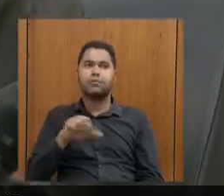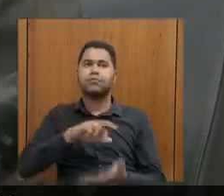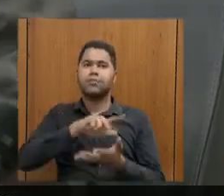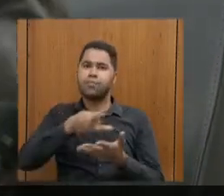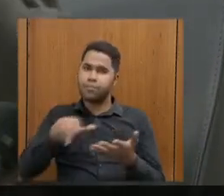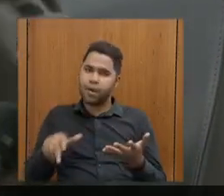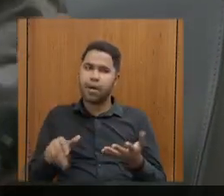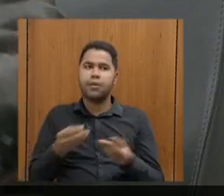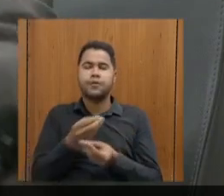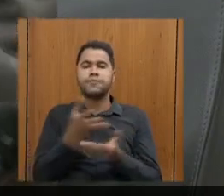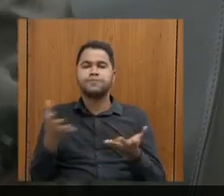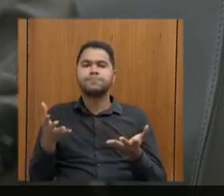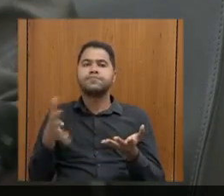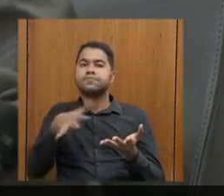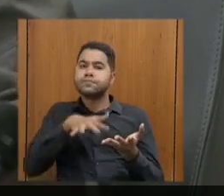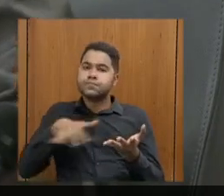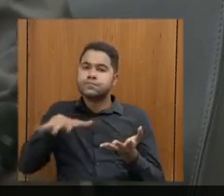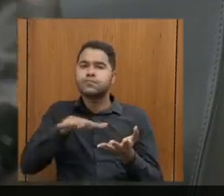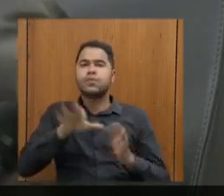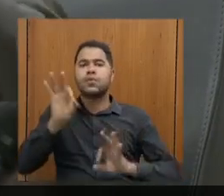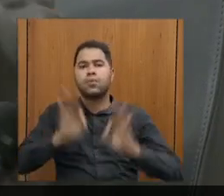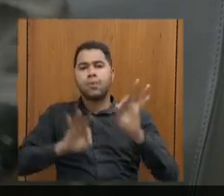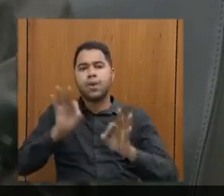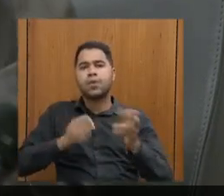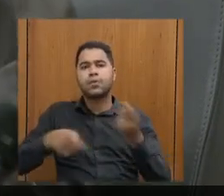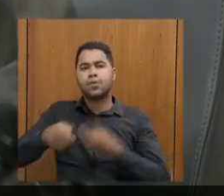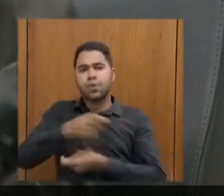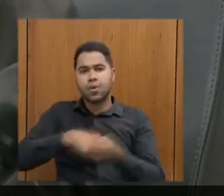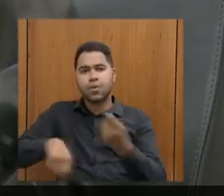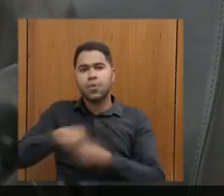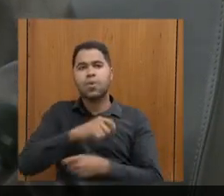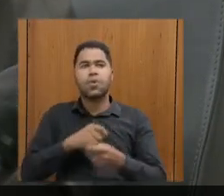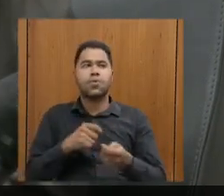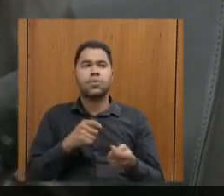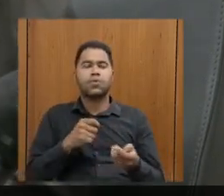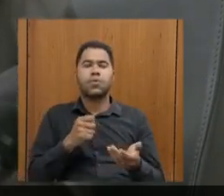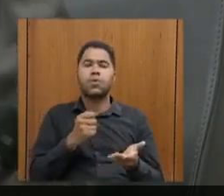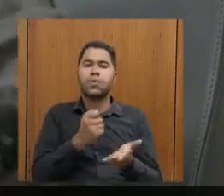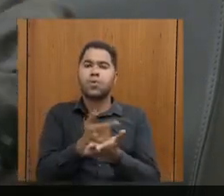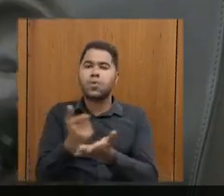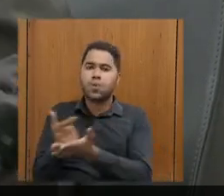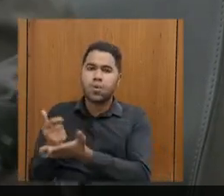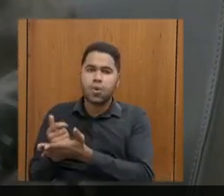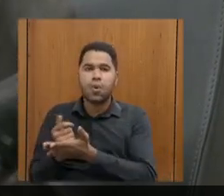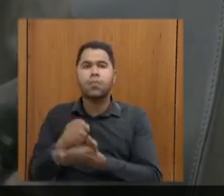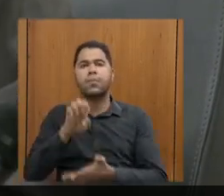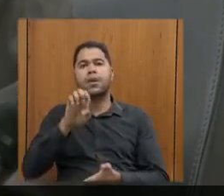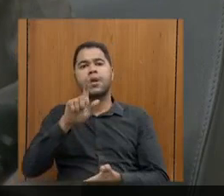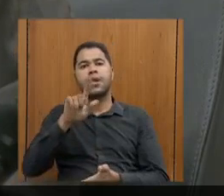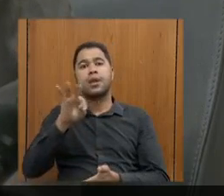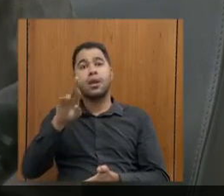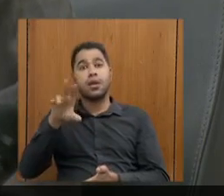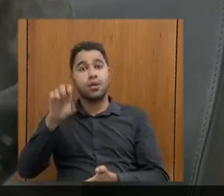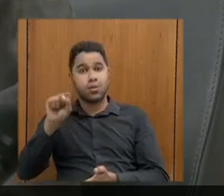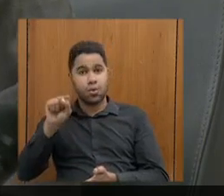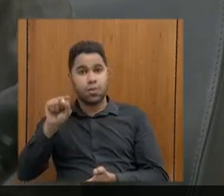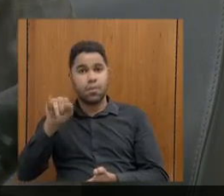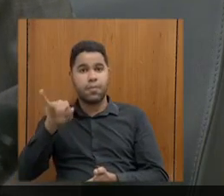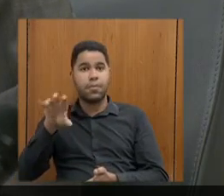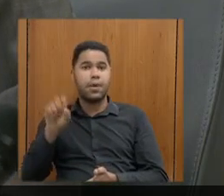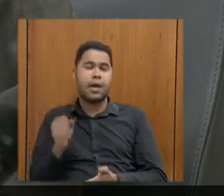ter dentro dessa revisão do plano de negócios com as compras da Eletrobras provavelmente viabilizar muito